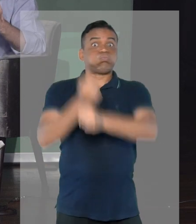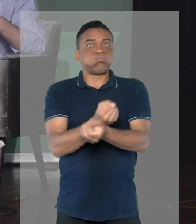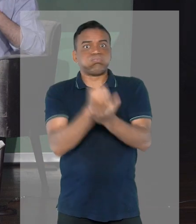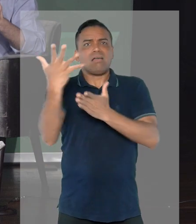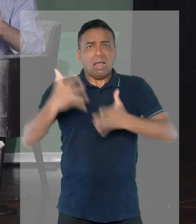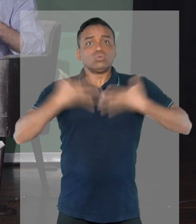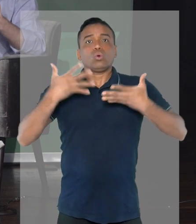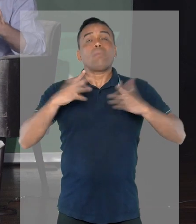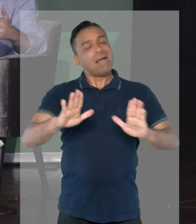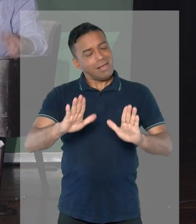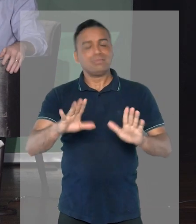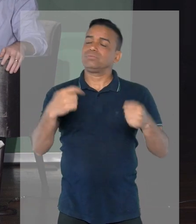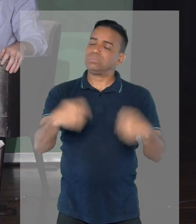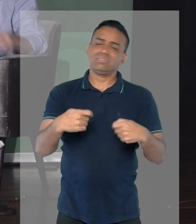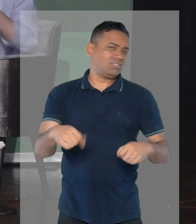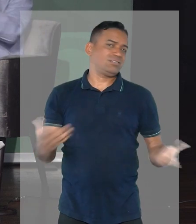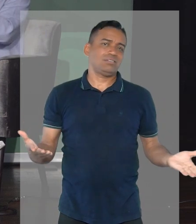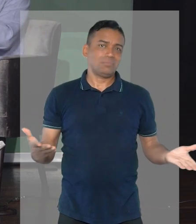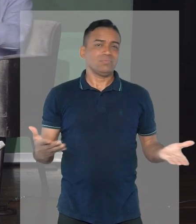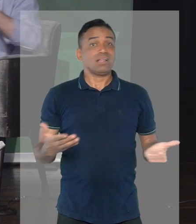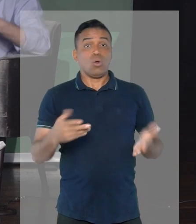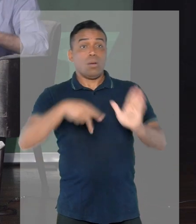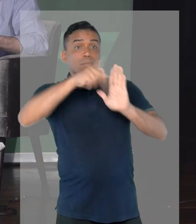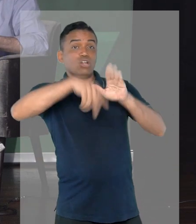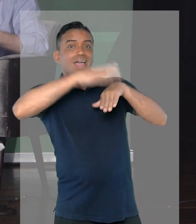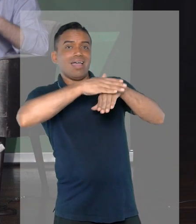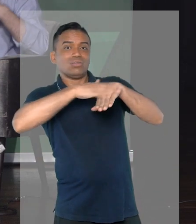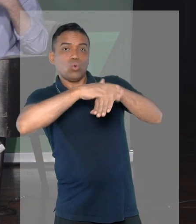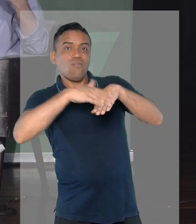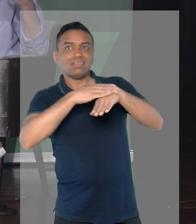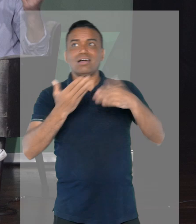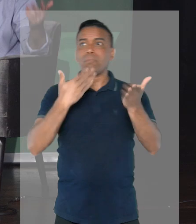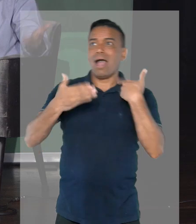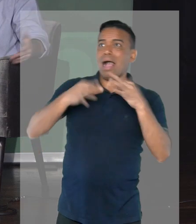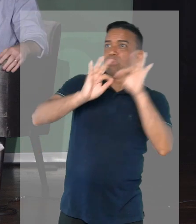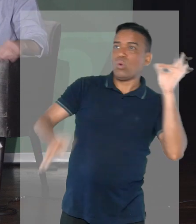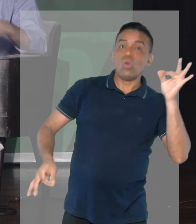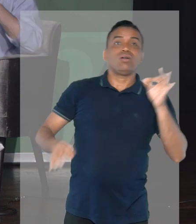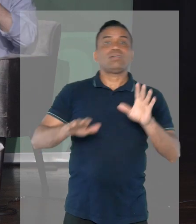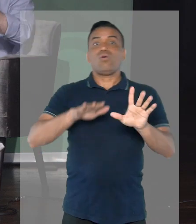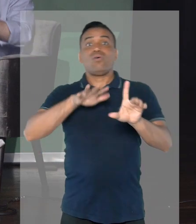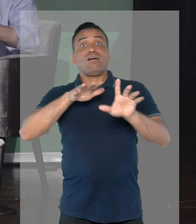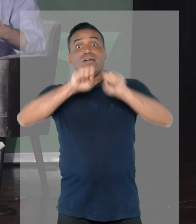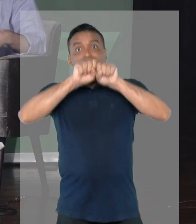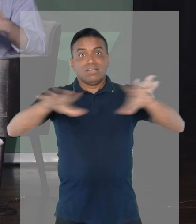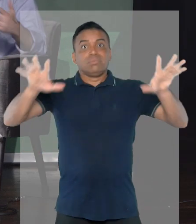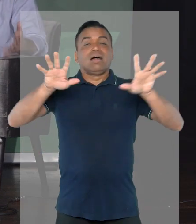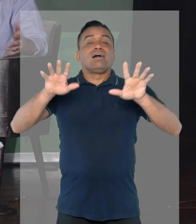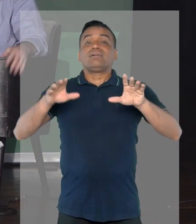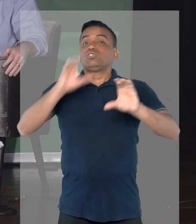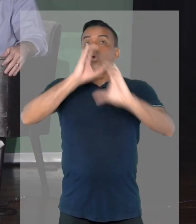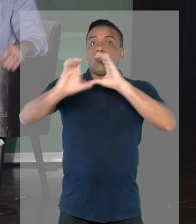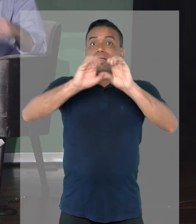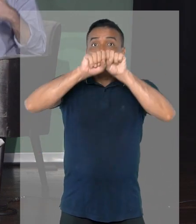É assustador, mas não precisa ser. Né? A gente está no Sempre um Papo conversando sobre poesia, a gente ter visibilidade, os meios de comunicação darem